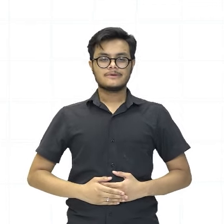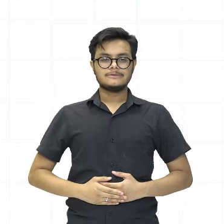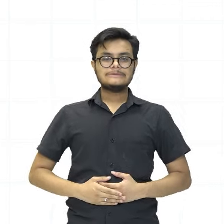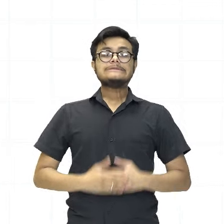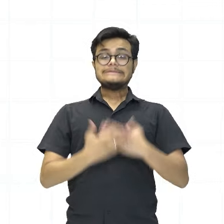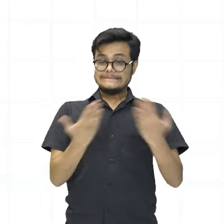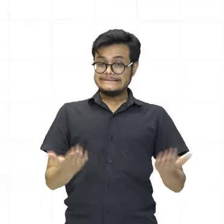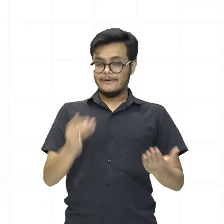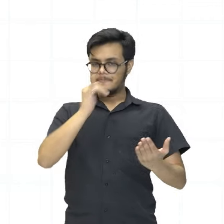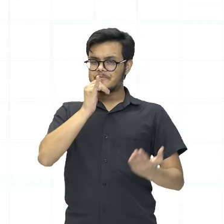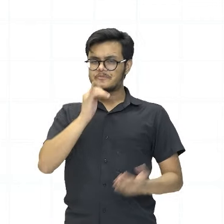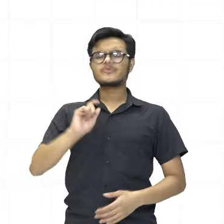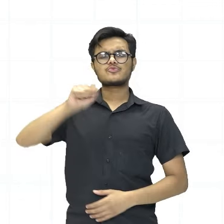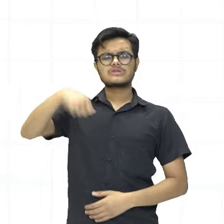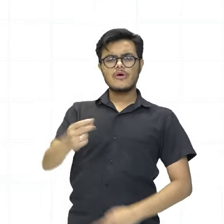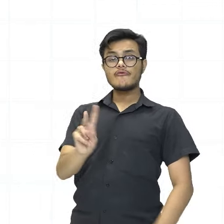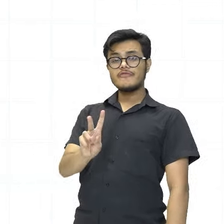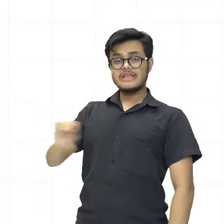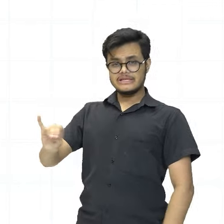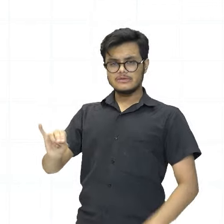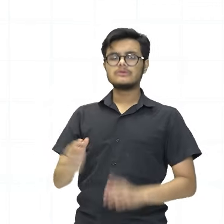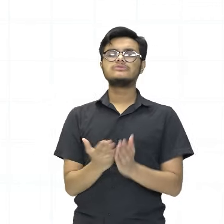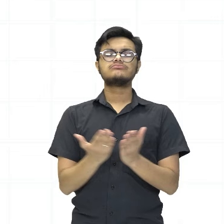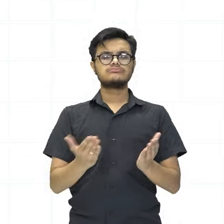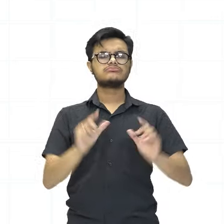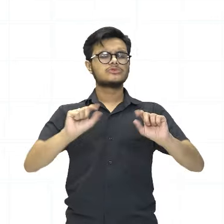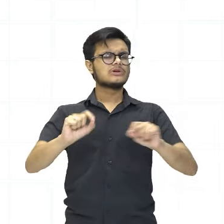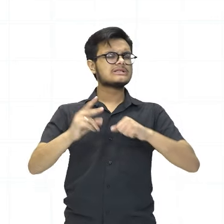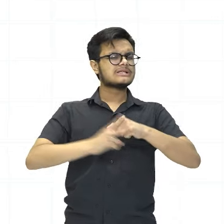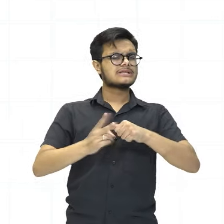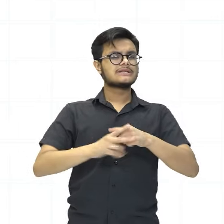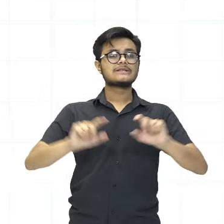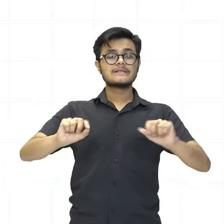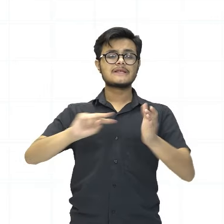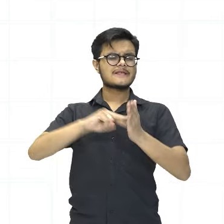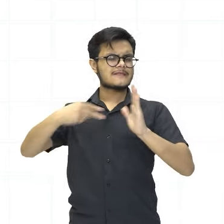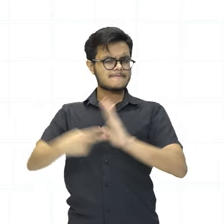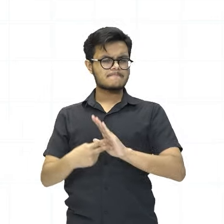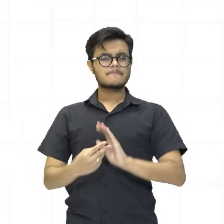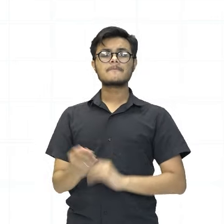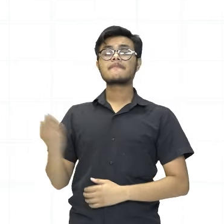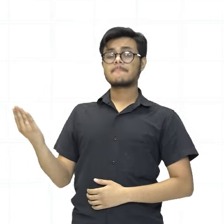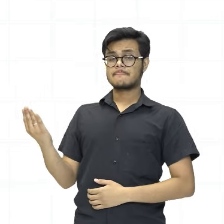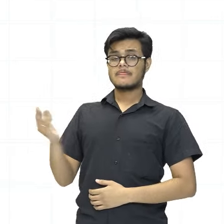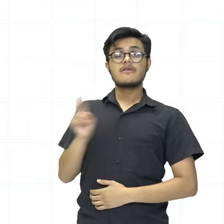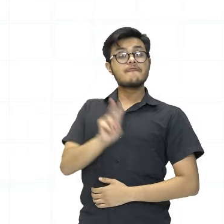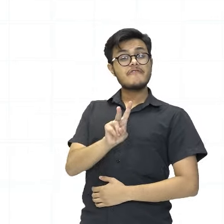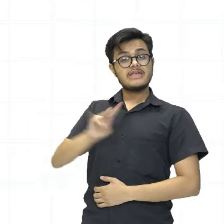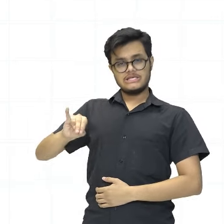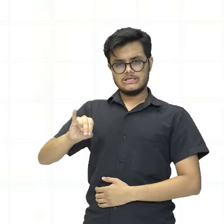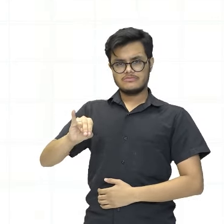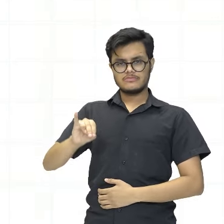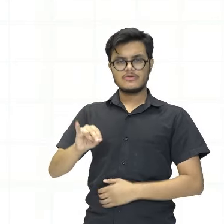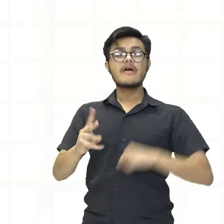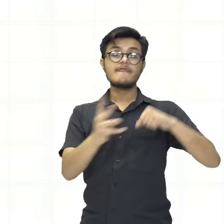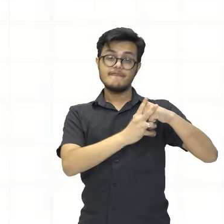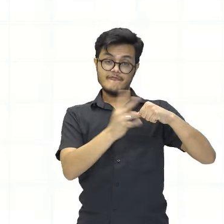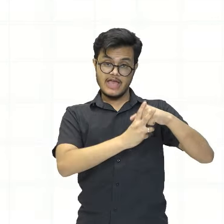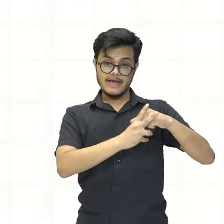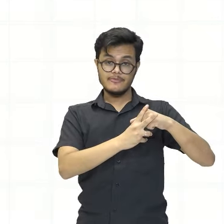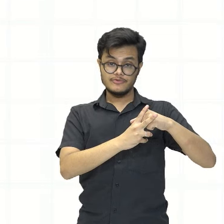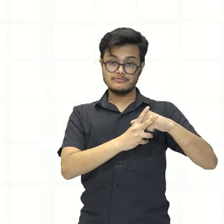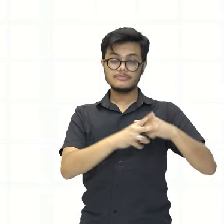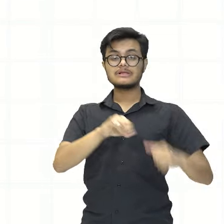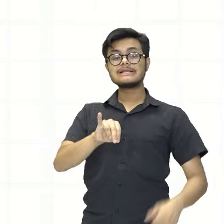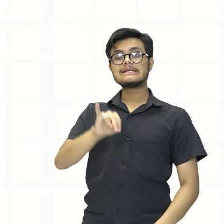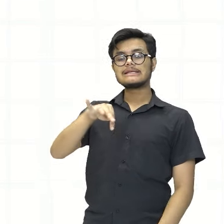verbo intransitivo o verbo intransitivo com essa sigl fazinha v i é o verbo que